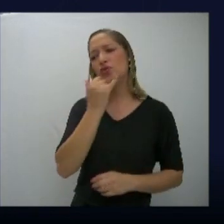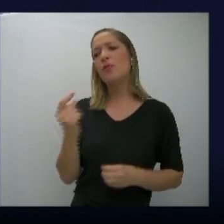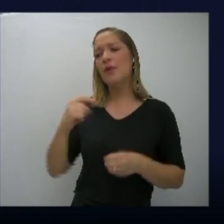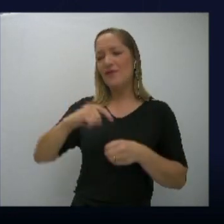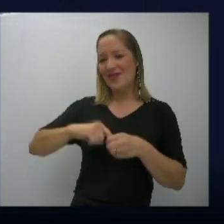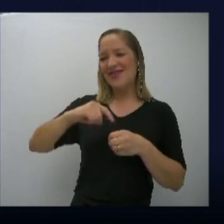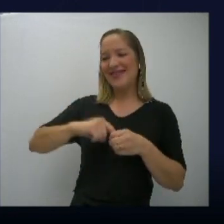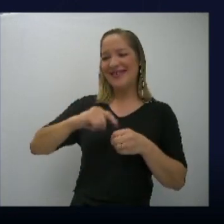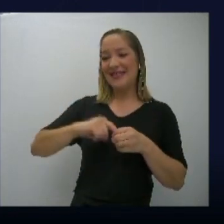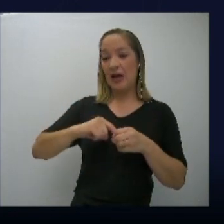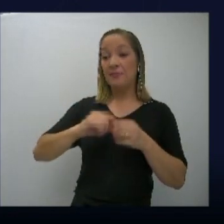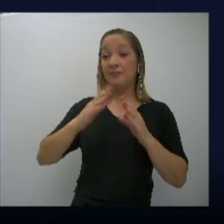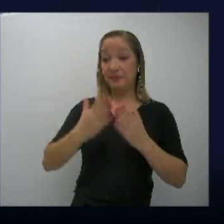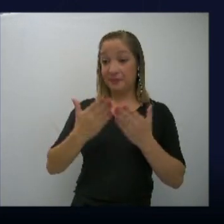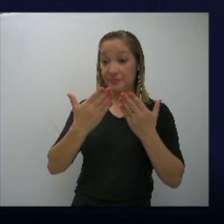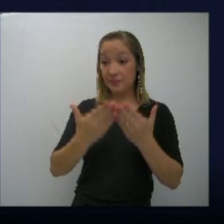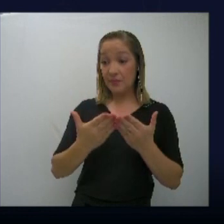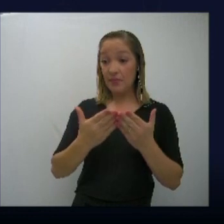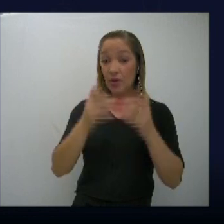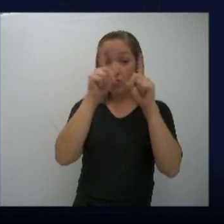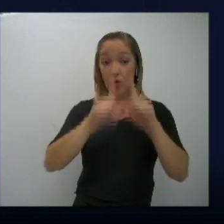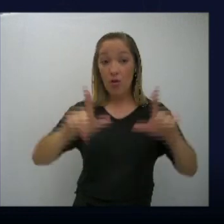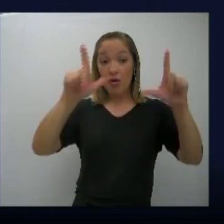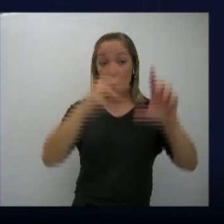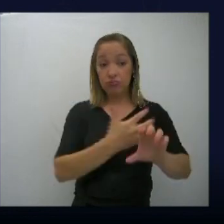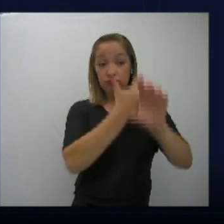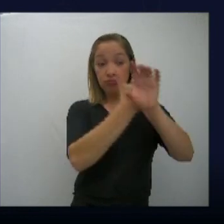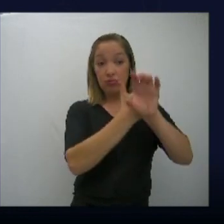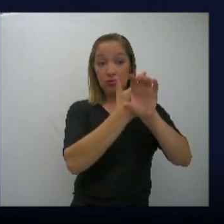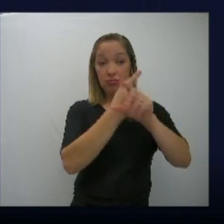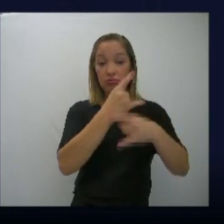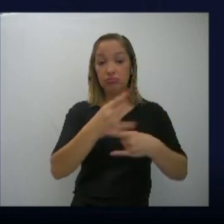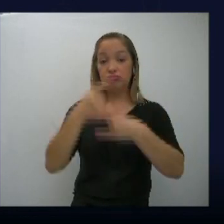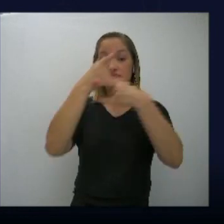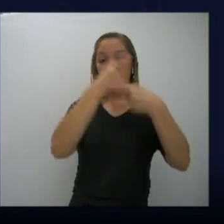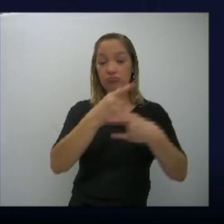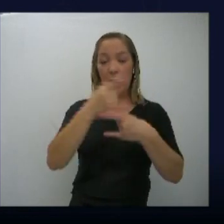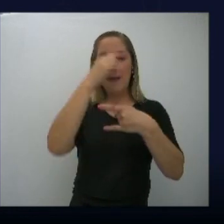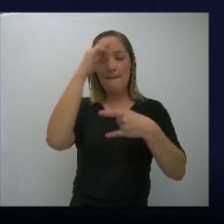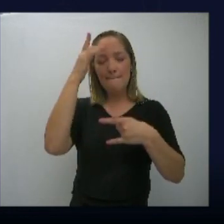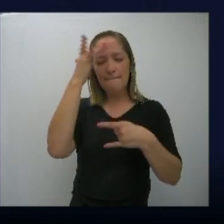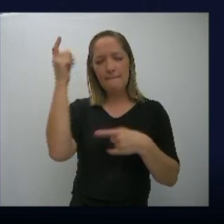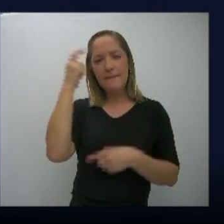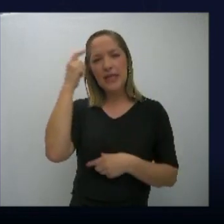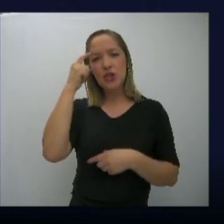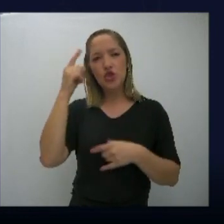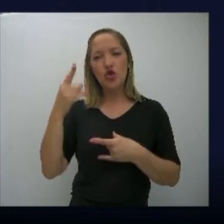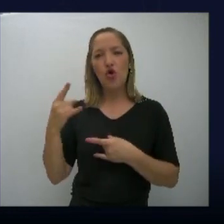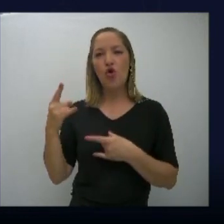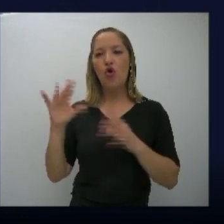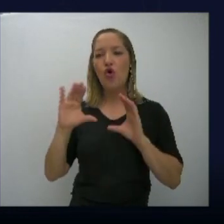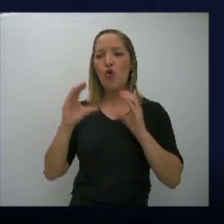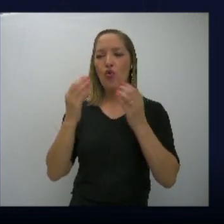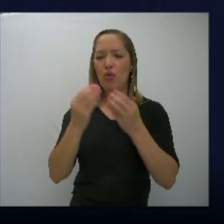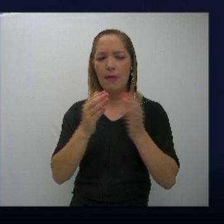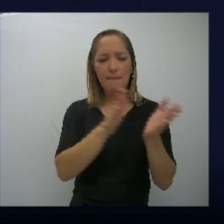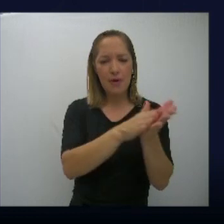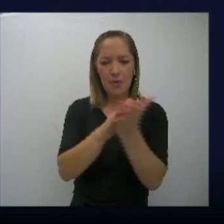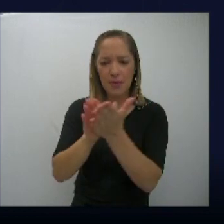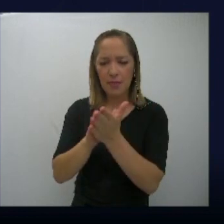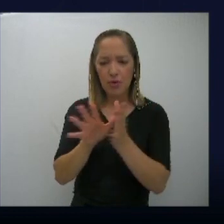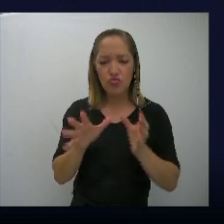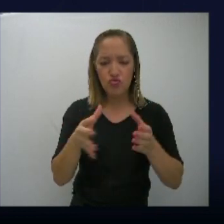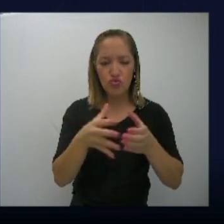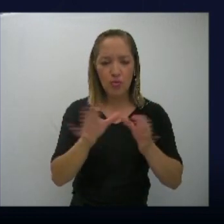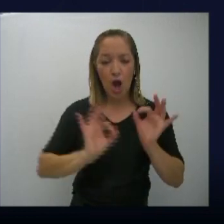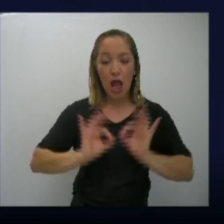Vamos retomar a questão do painel quando a gente pensou a o shopping São todo a parte do congresso estava parabenizando o time que organizou a